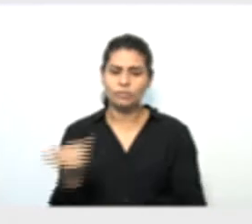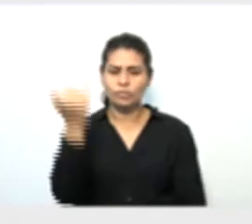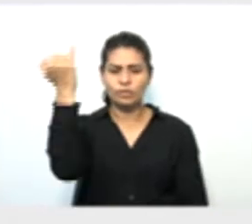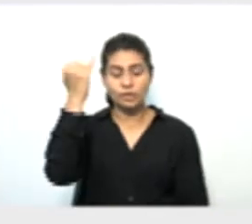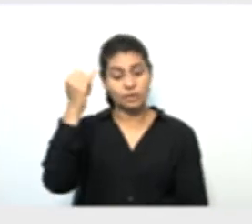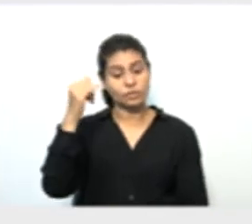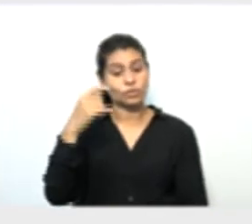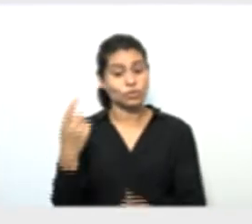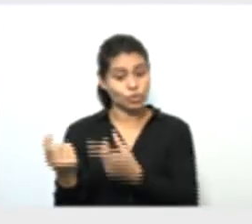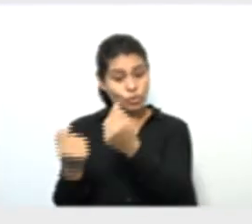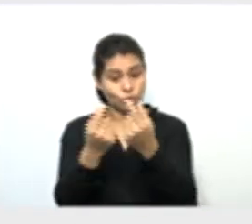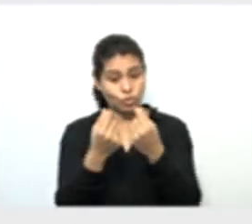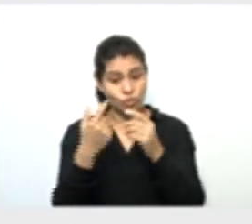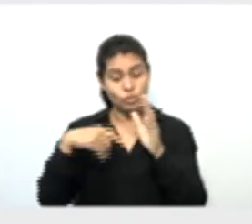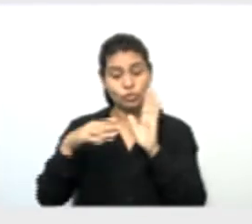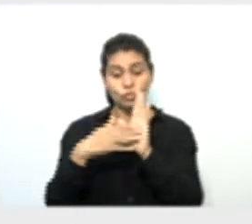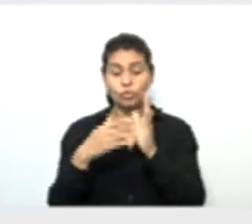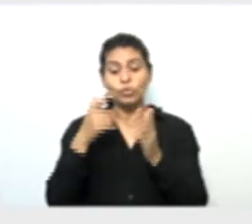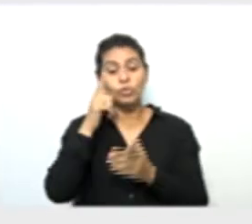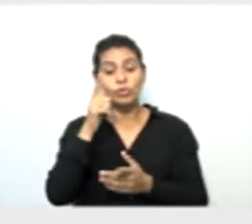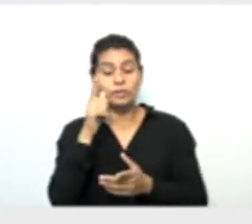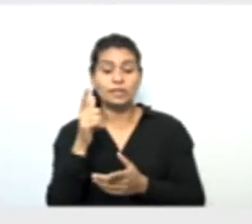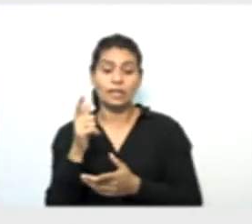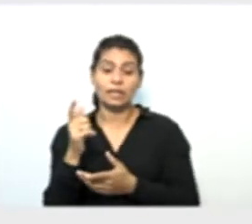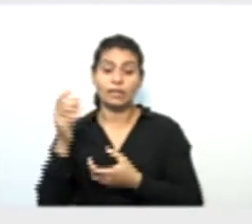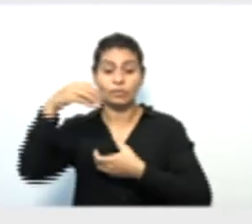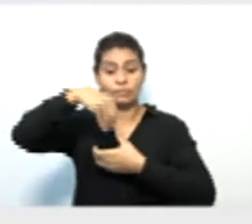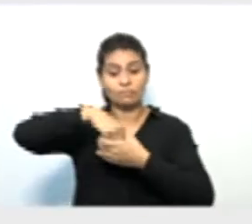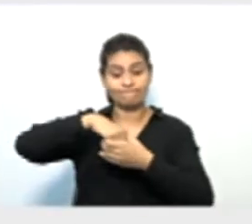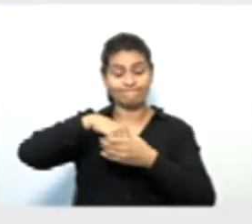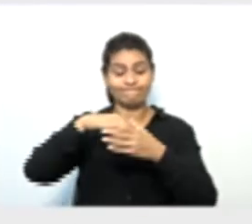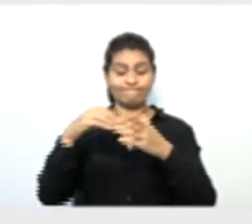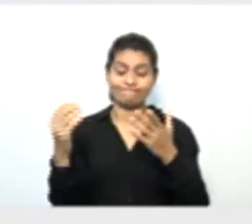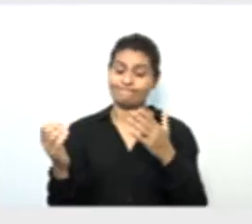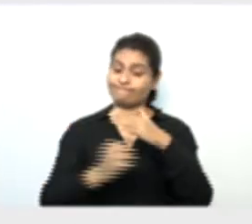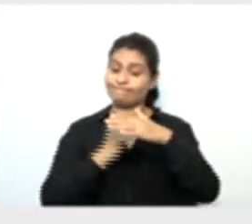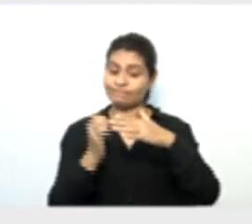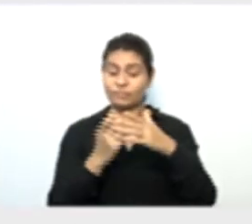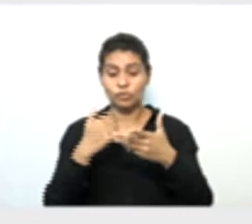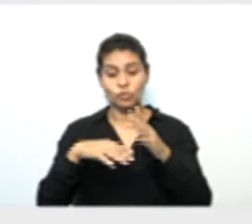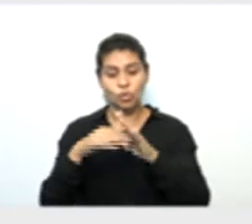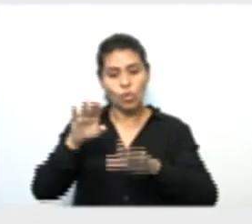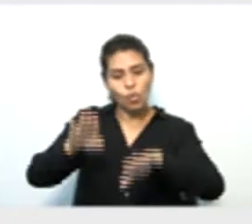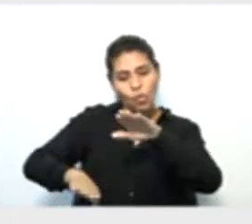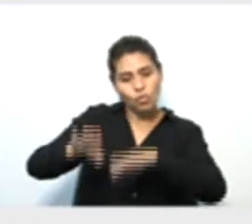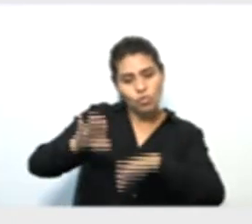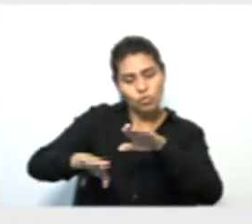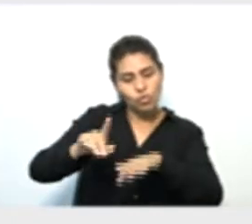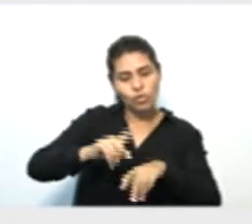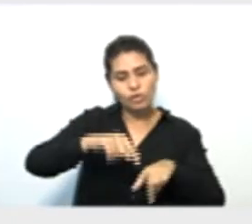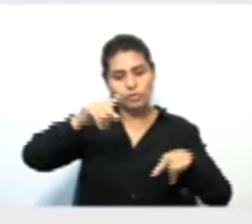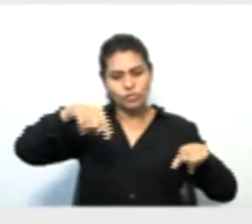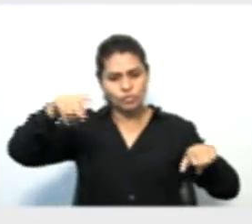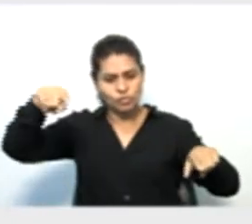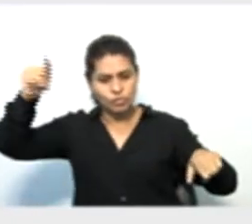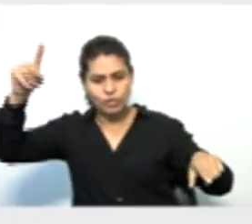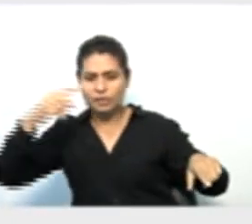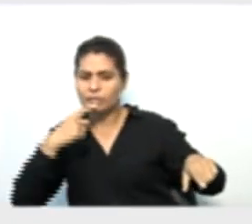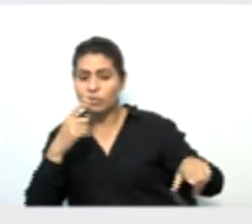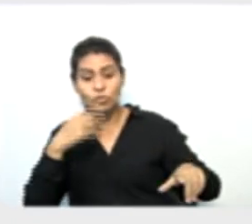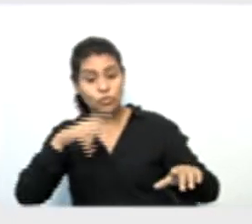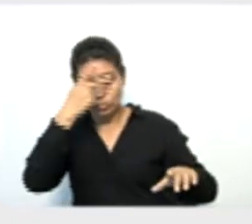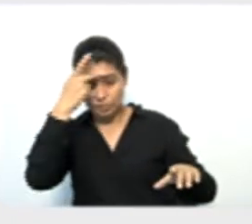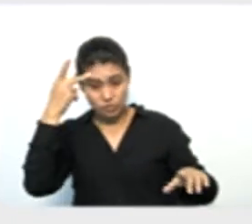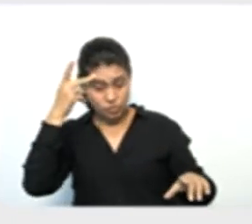importância econômica vinculada ao abastecimento do mercado interno e ao controle da inflação dos alimentos consumidos pelos